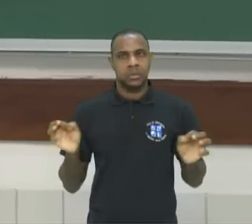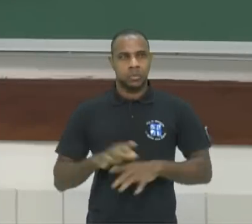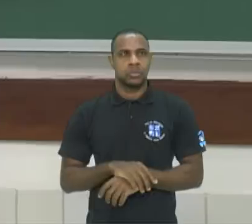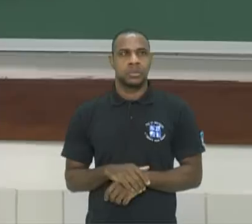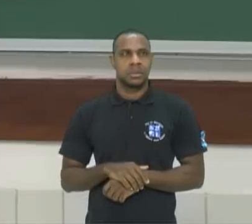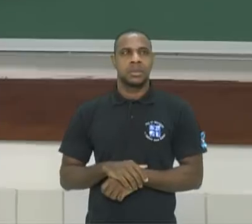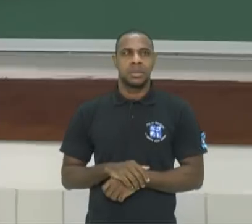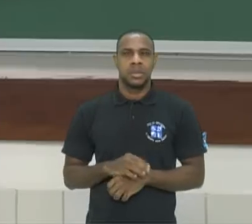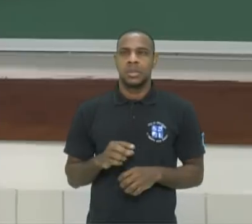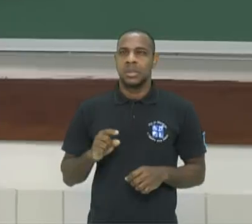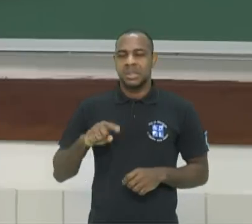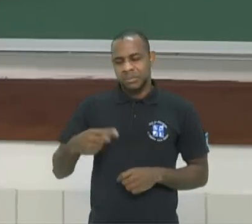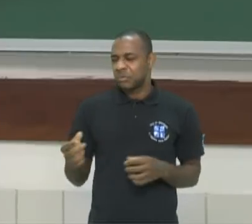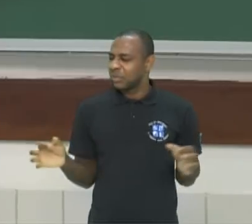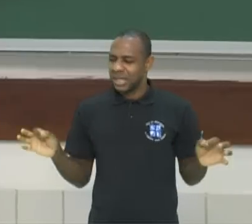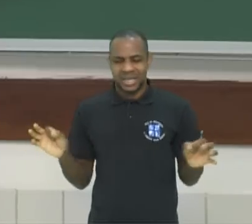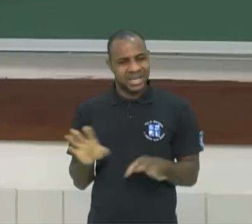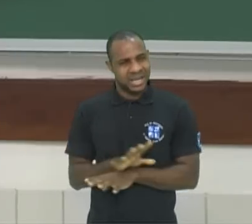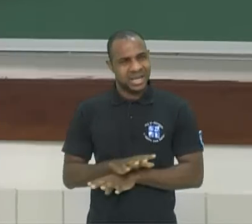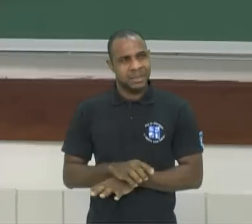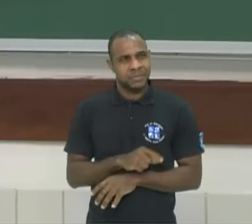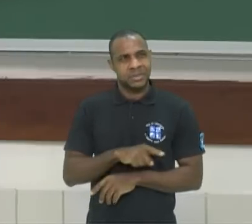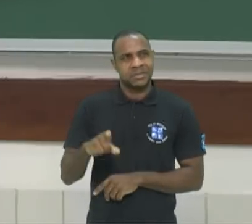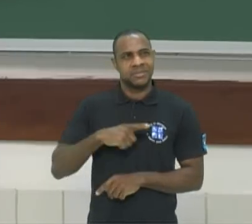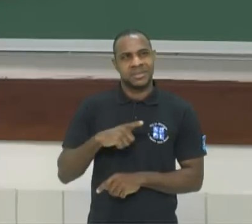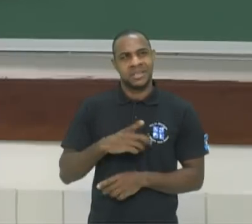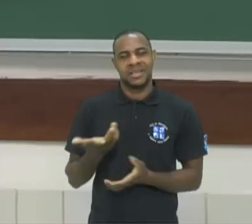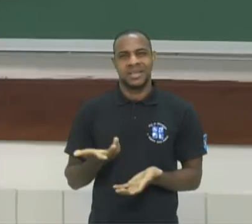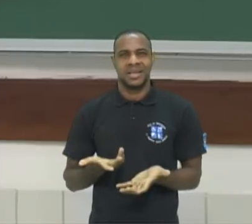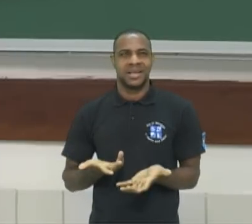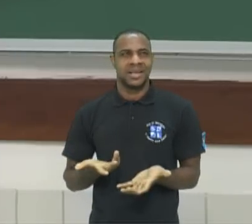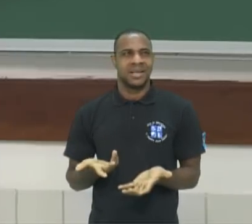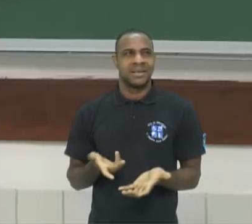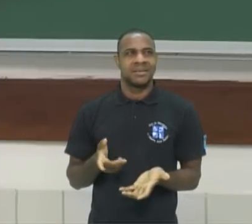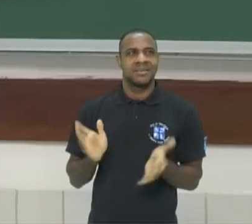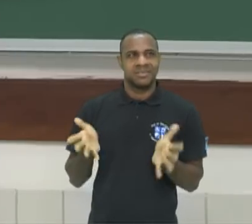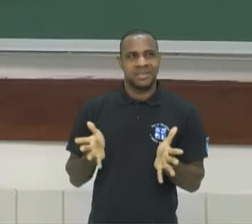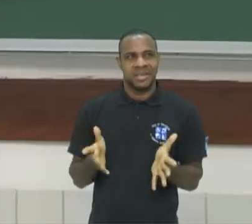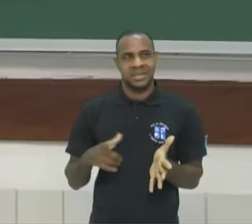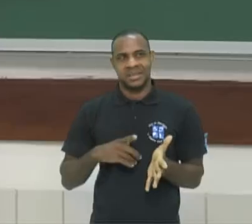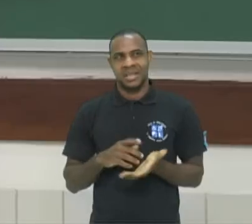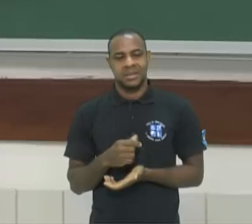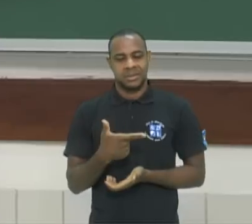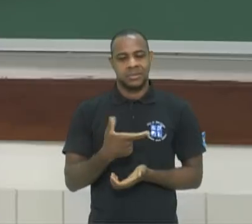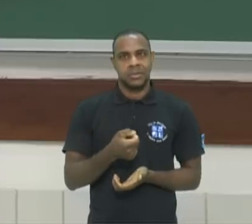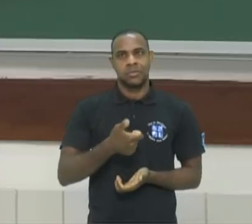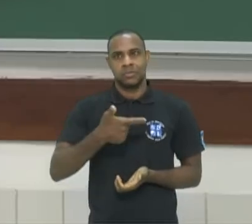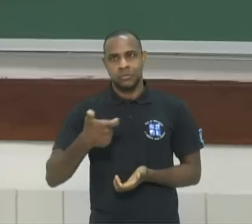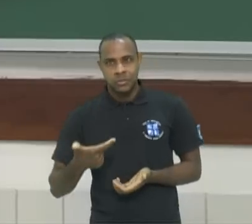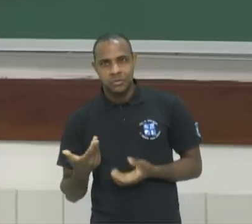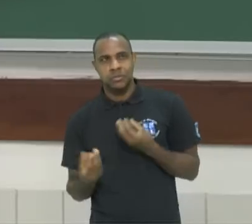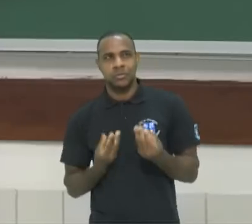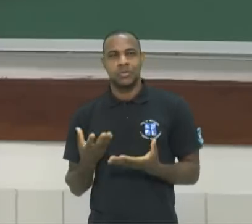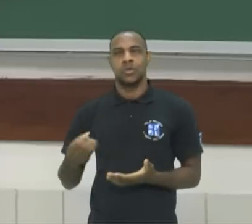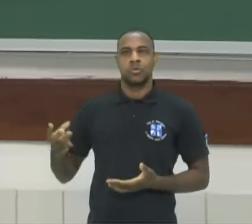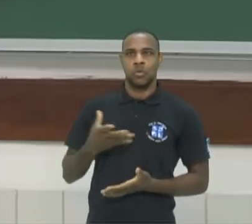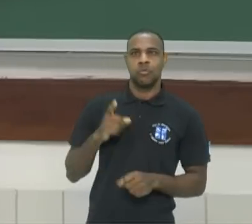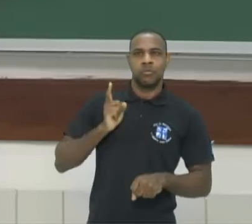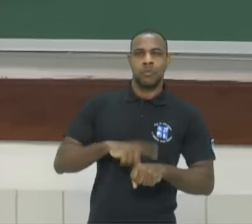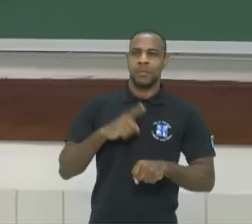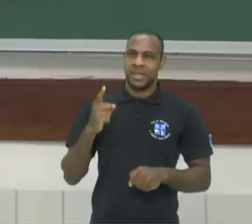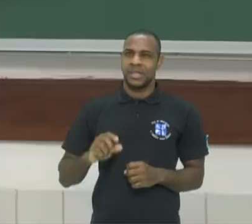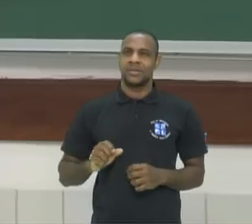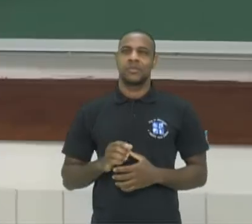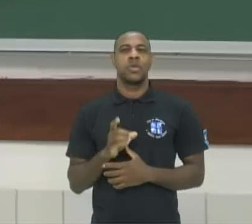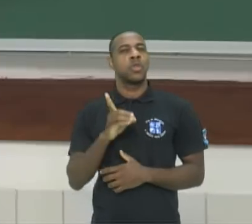logo acaba tudo isso, vocês estão aí, né, já no ano de 2021 com um novo momento,